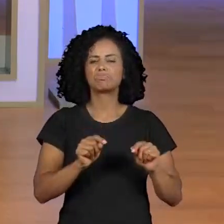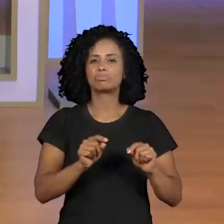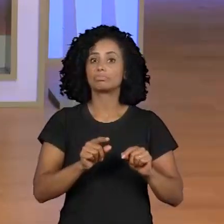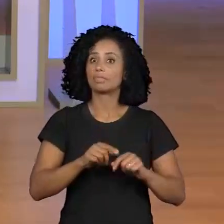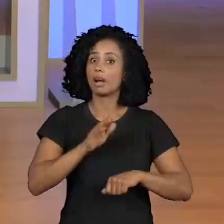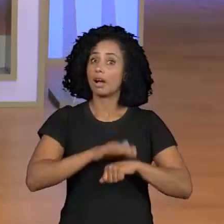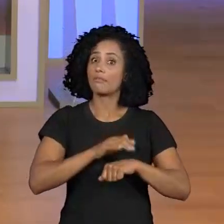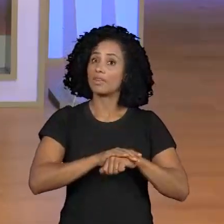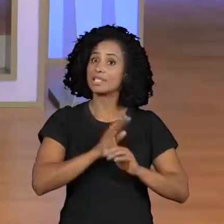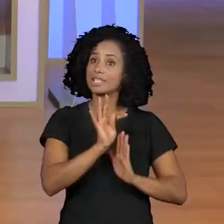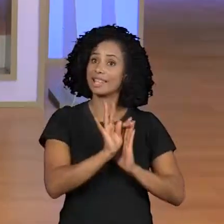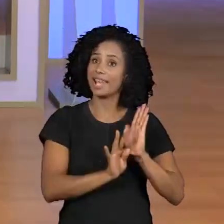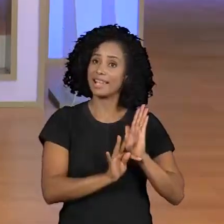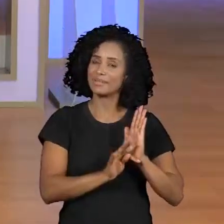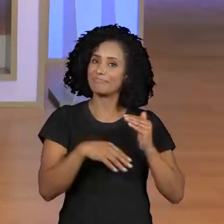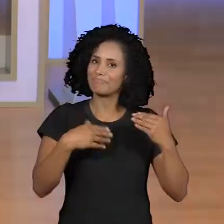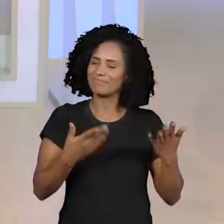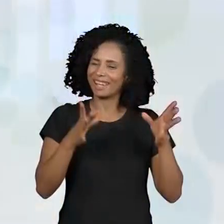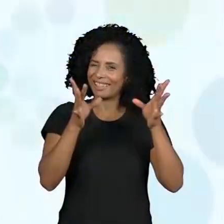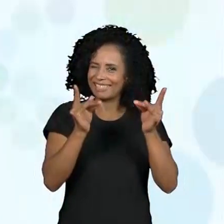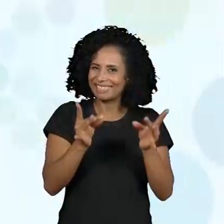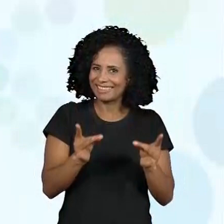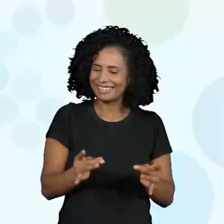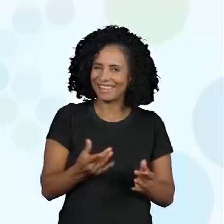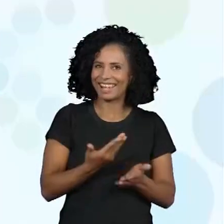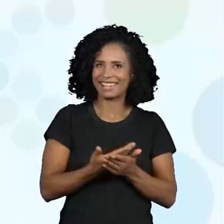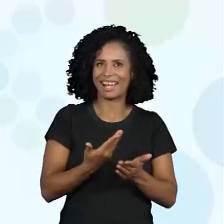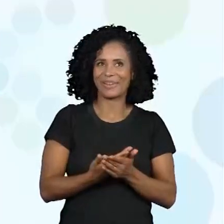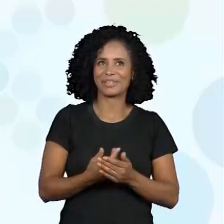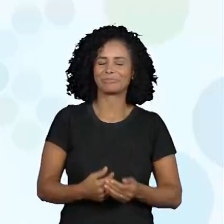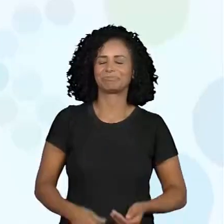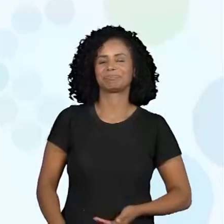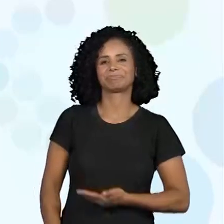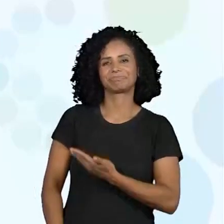texto. Vamos aos detalhes desta aula.